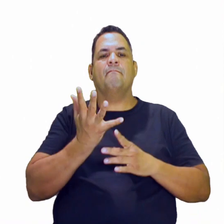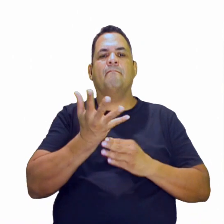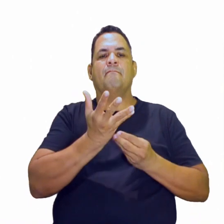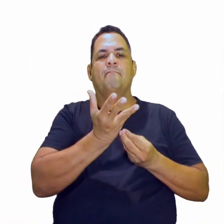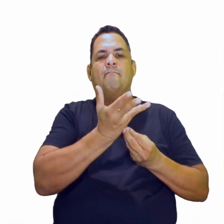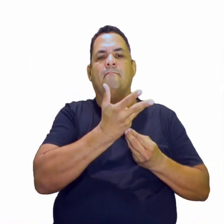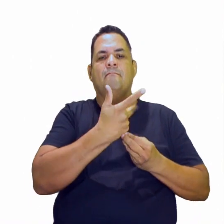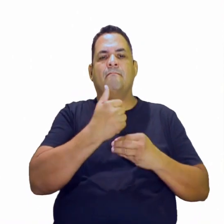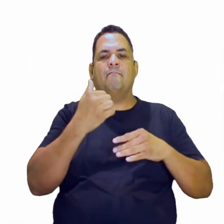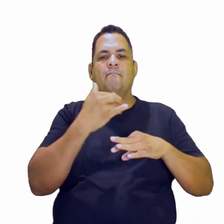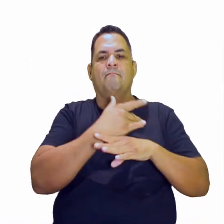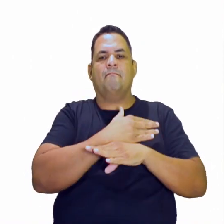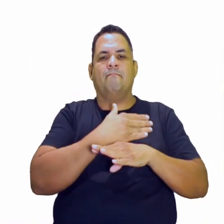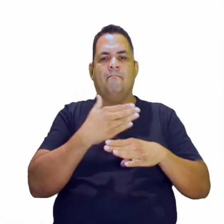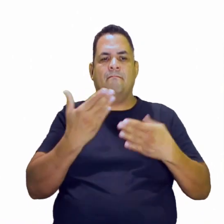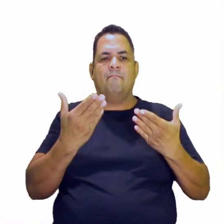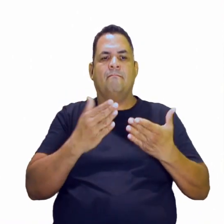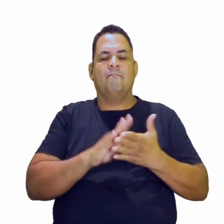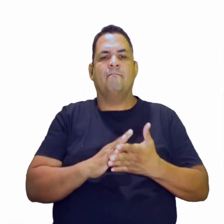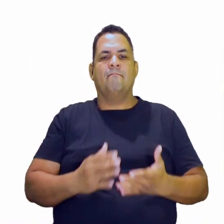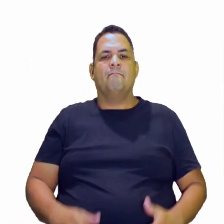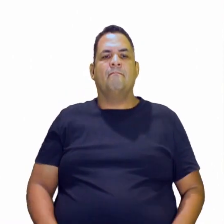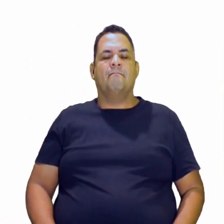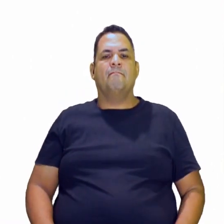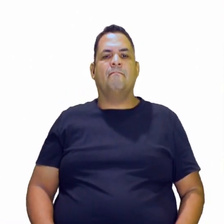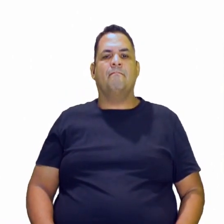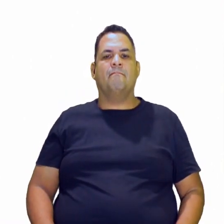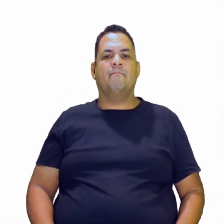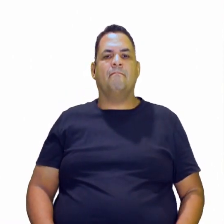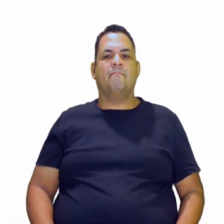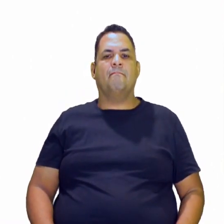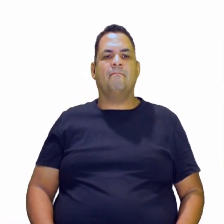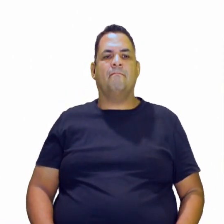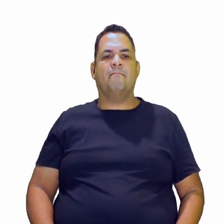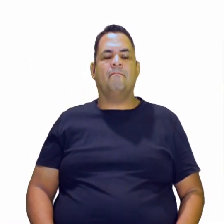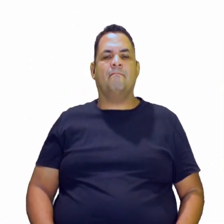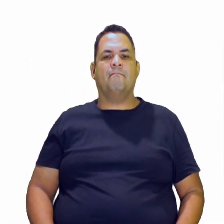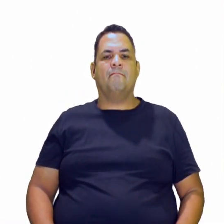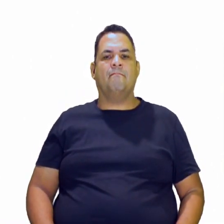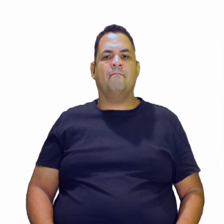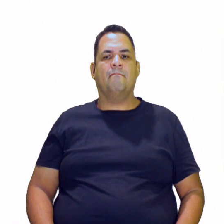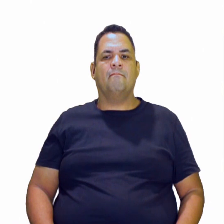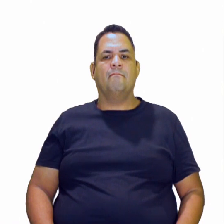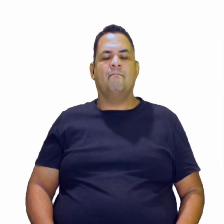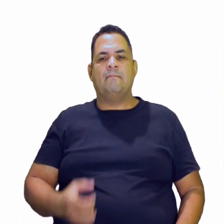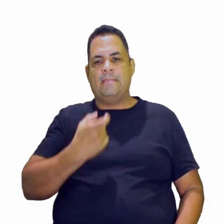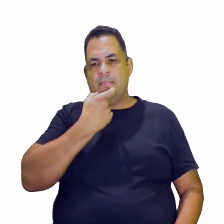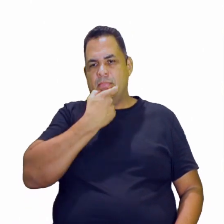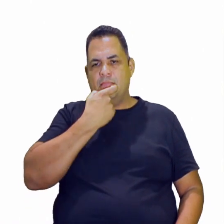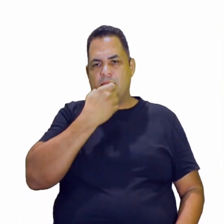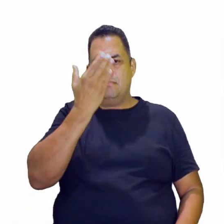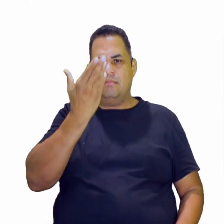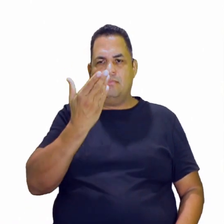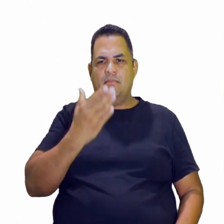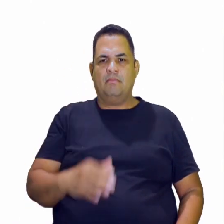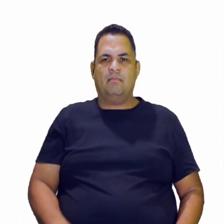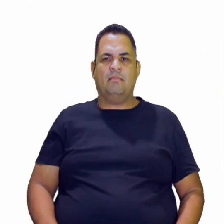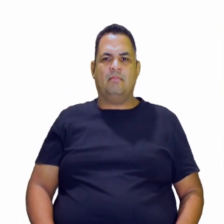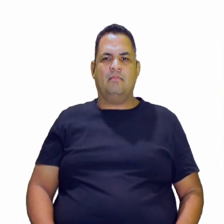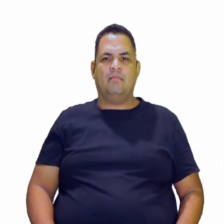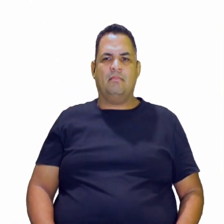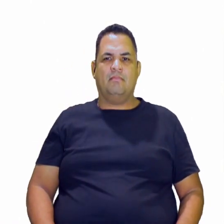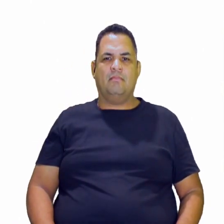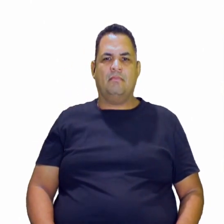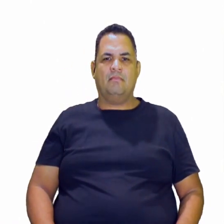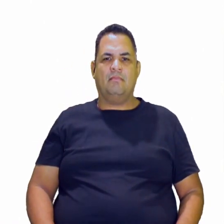urbana, ou street art, em inglês, estou bem ruim na